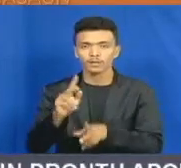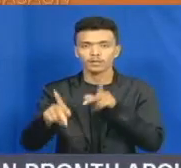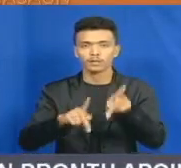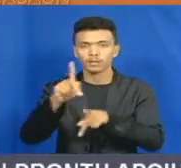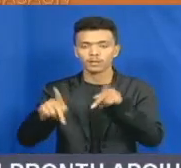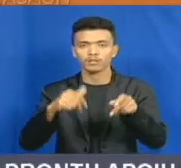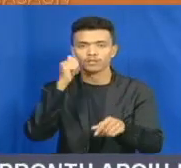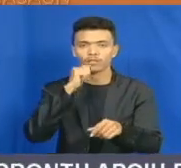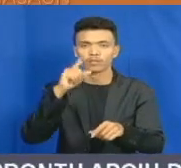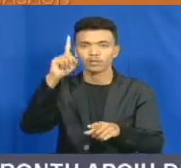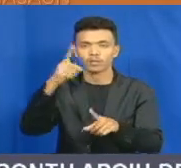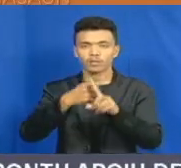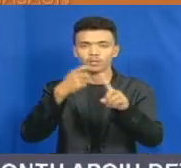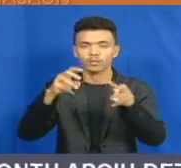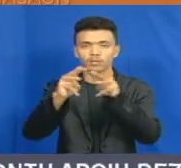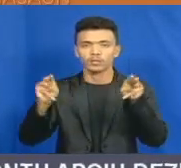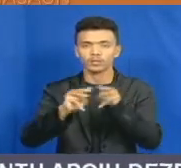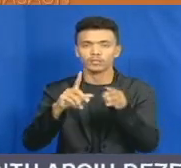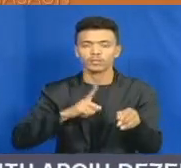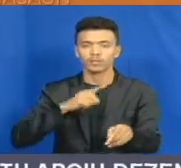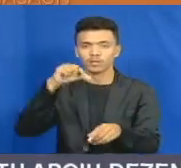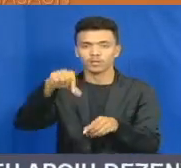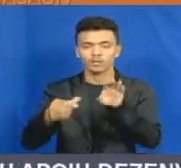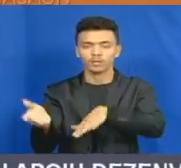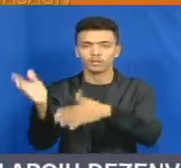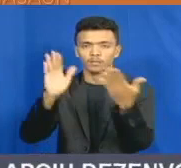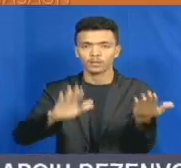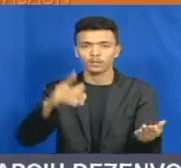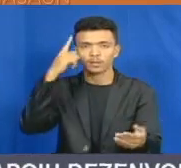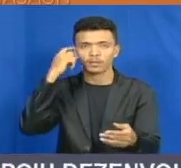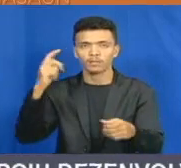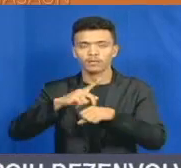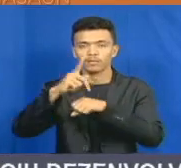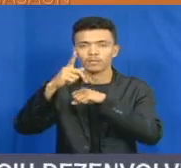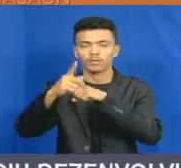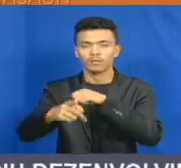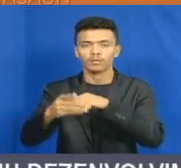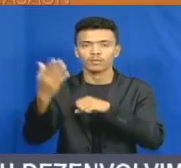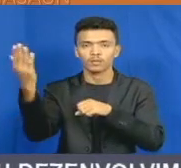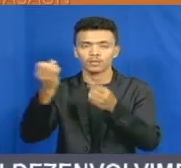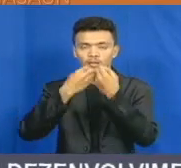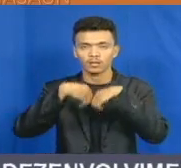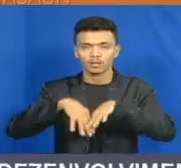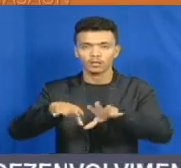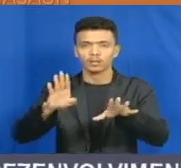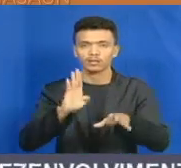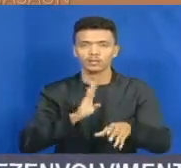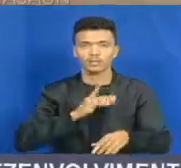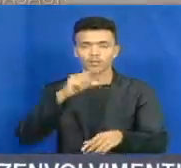Cidadão feito ida Rússia município liki sala convida. Tamba mot iha tasi área batu gade.